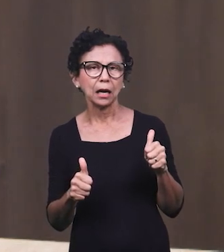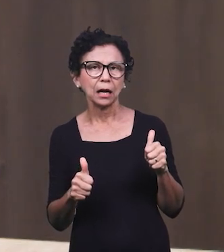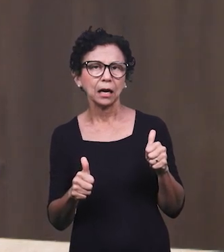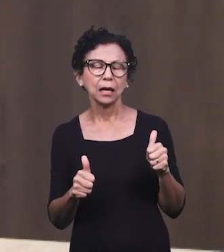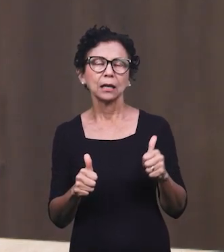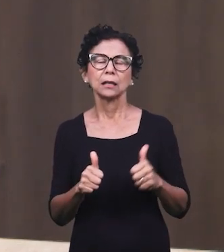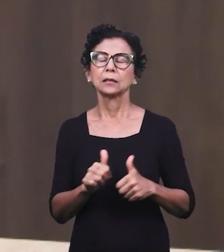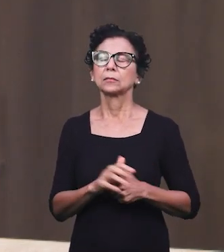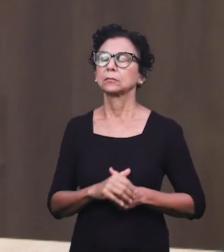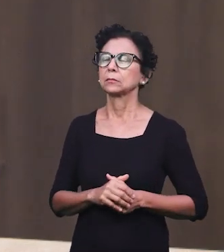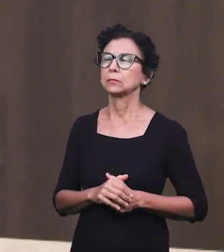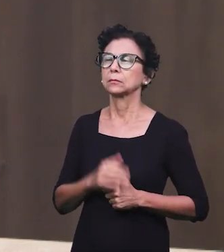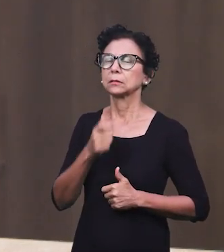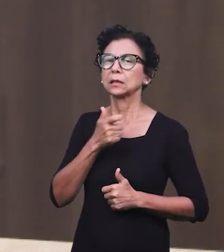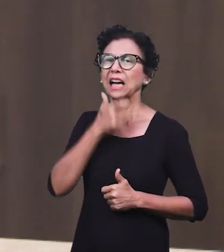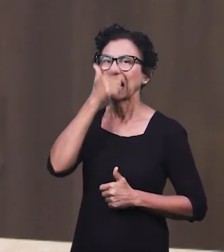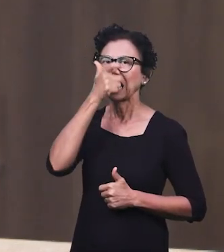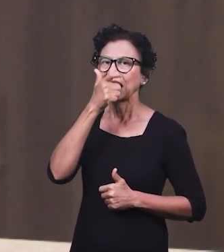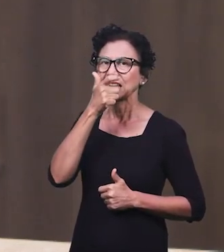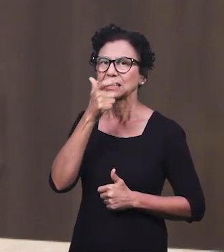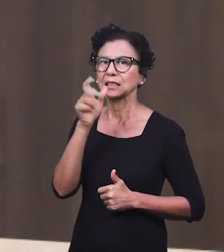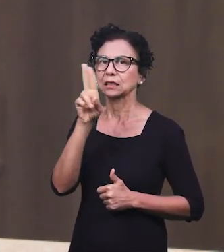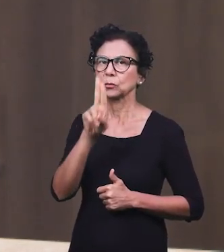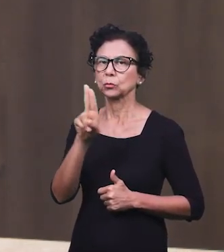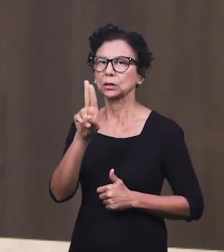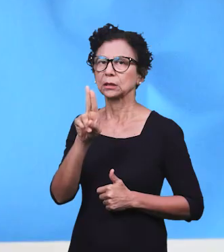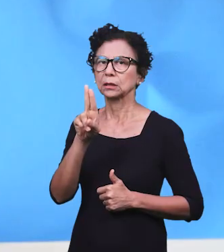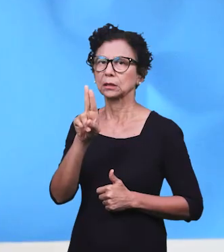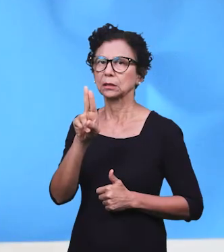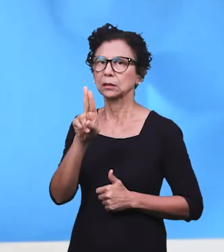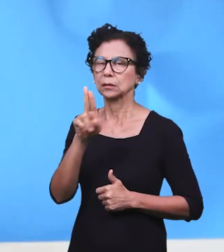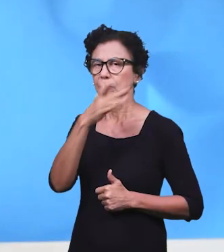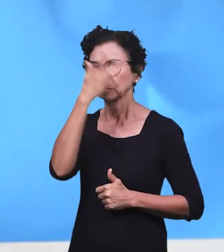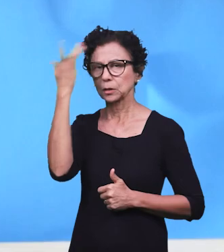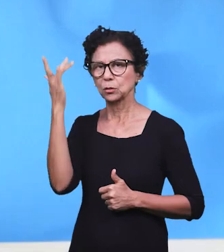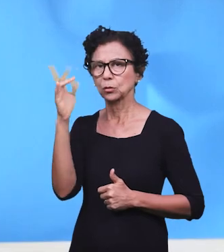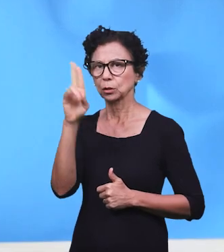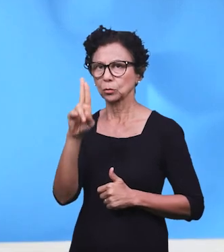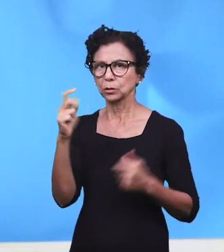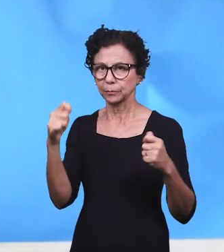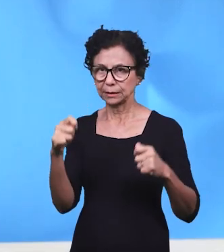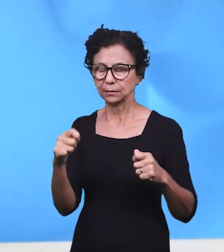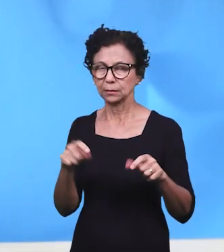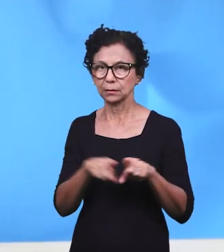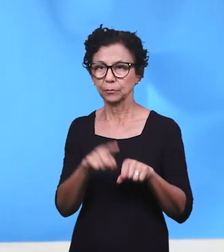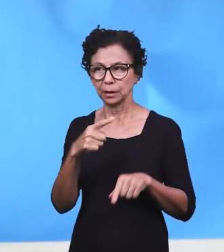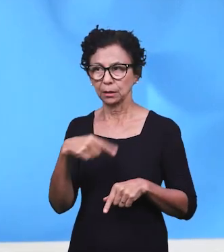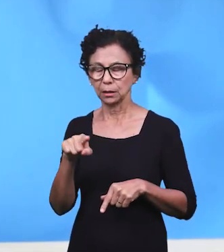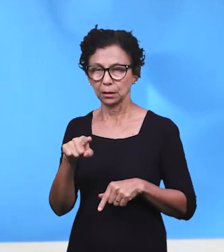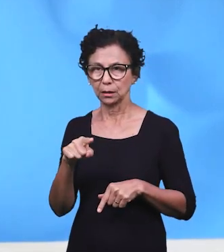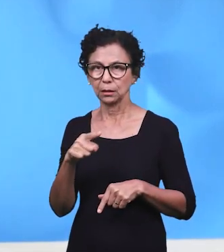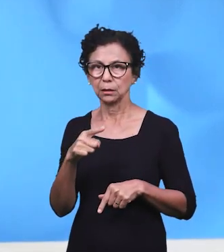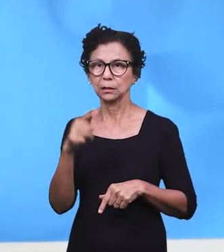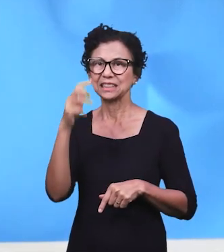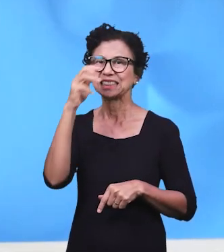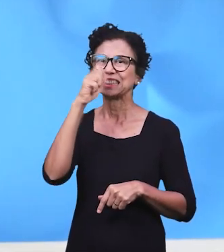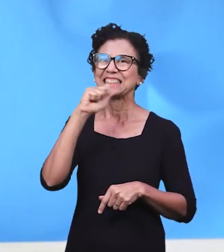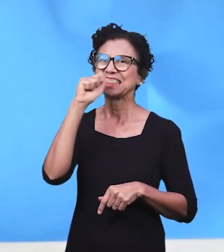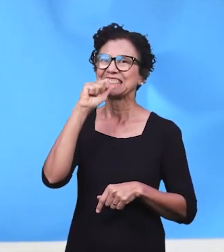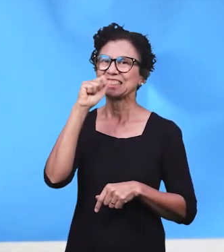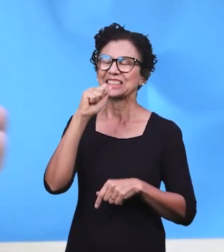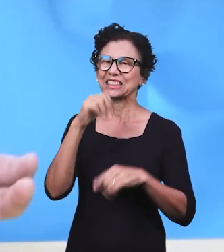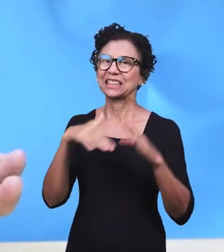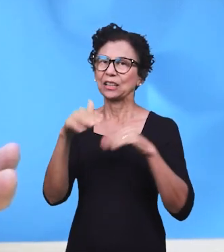usa prótese deve seguir a mesma linha? É isso que o senhor recomenda? Eu recomendo bastante exatamente isso para que tenha essa